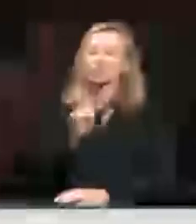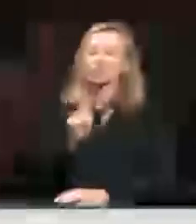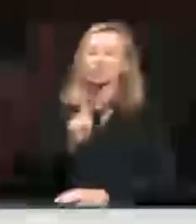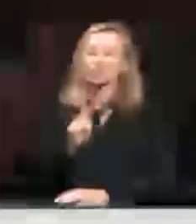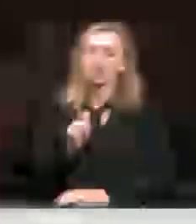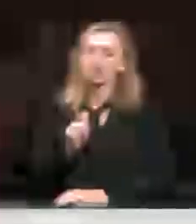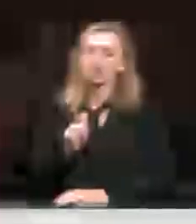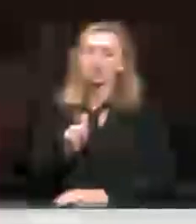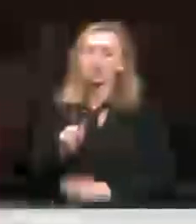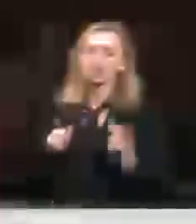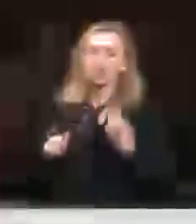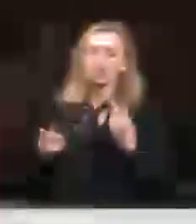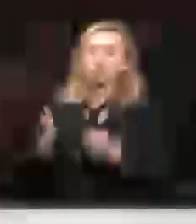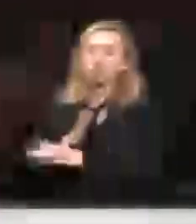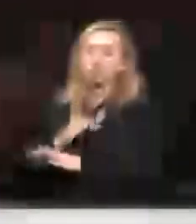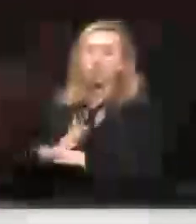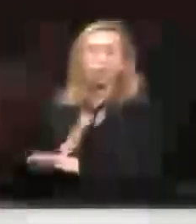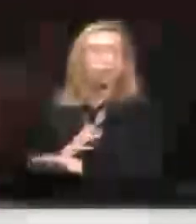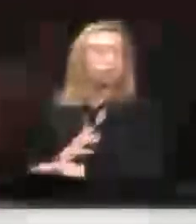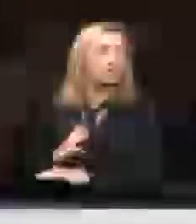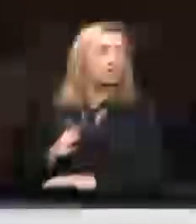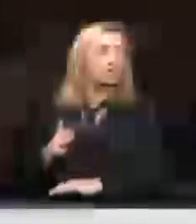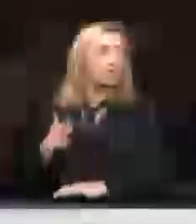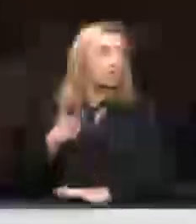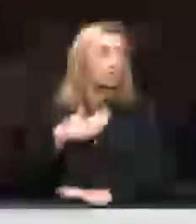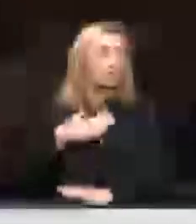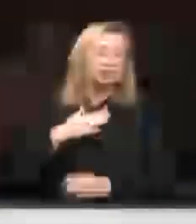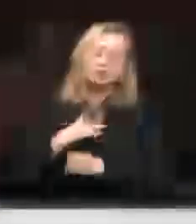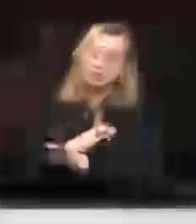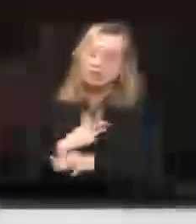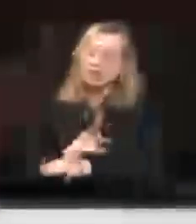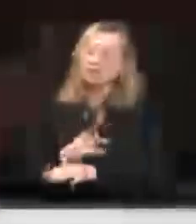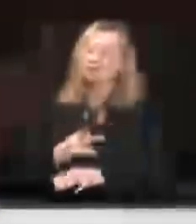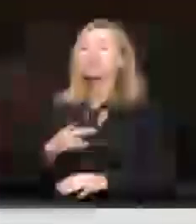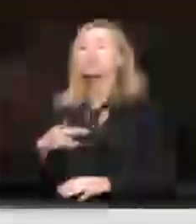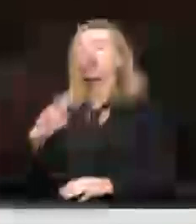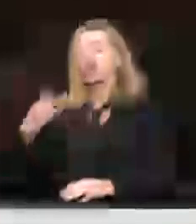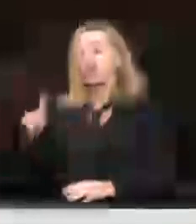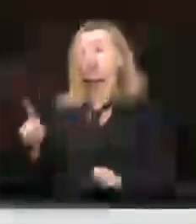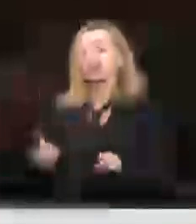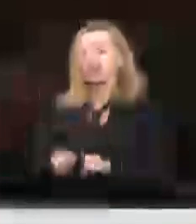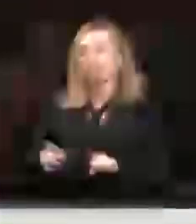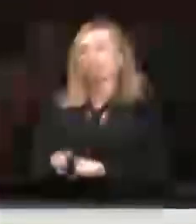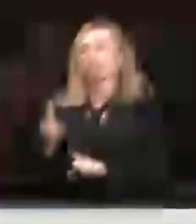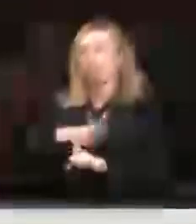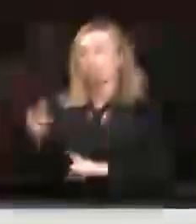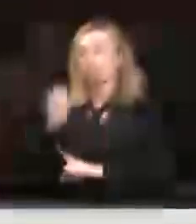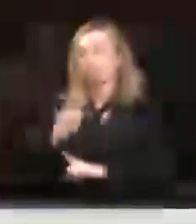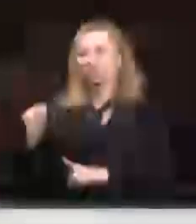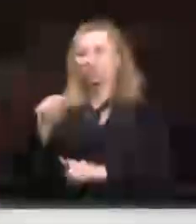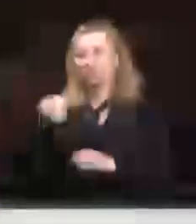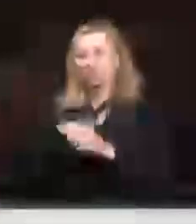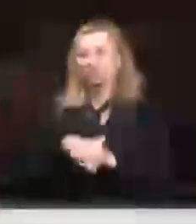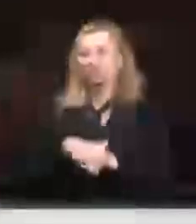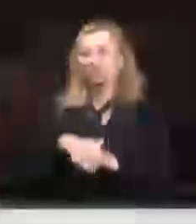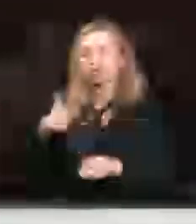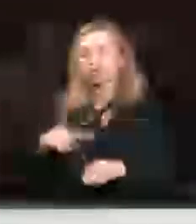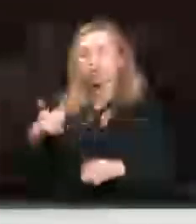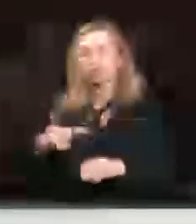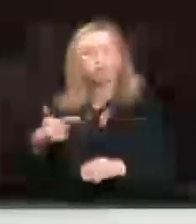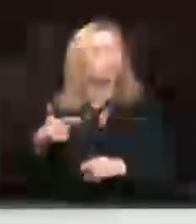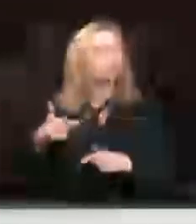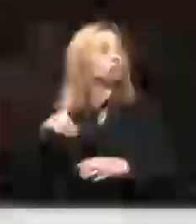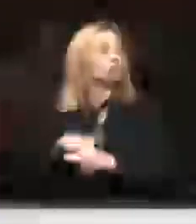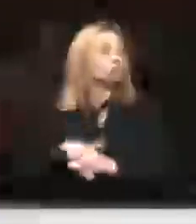nossas duas cidades, a cidade do Eduardo e a minha, com uma vitória nas urnas do segundo turno. Mas